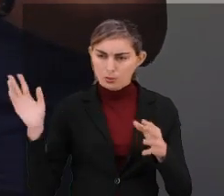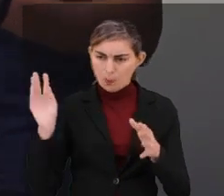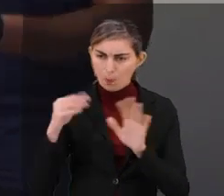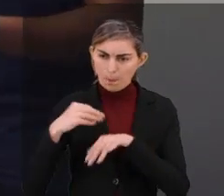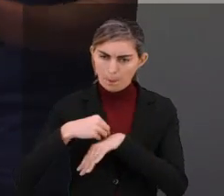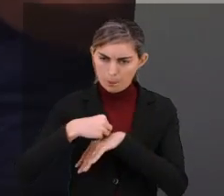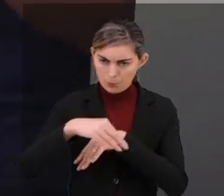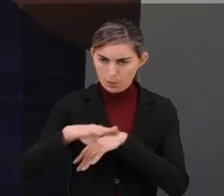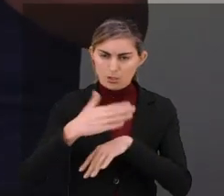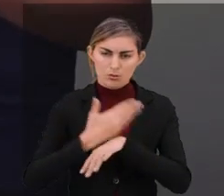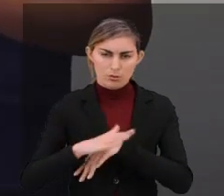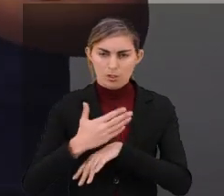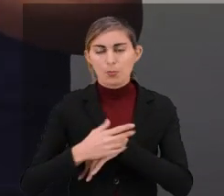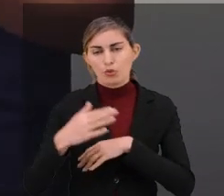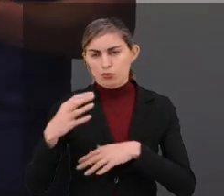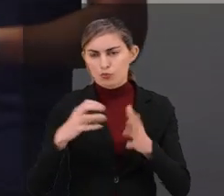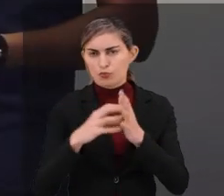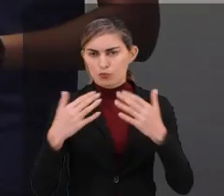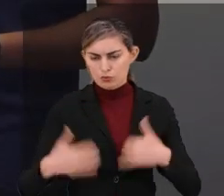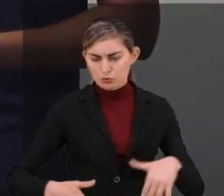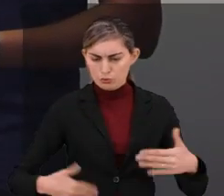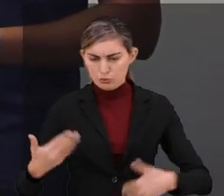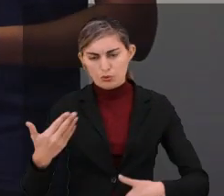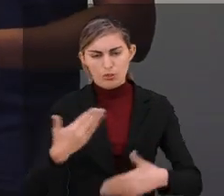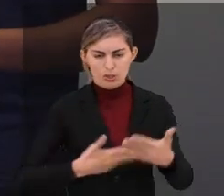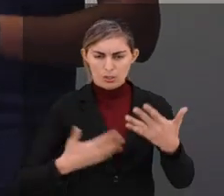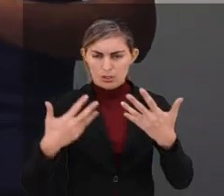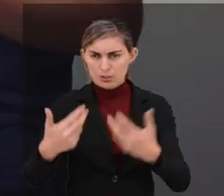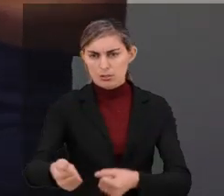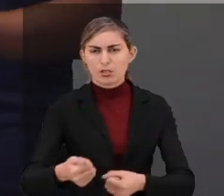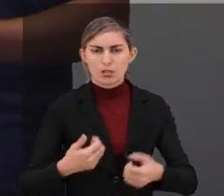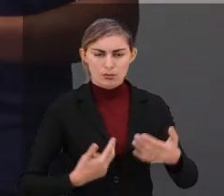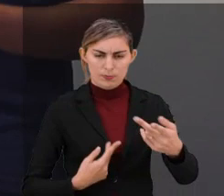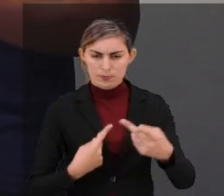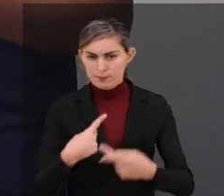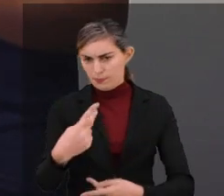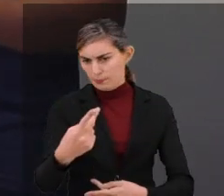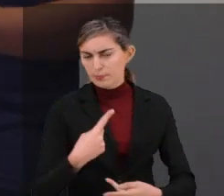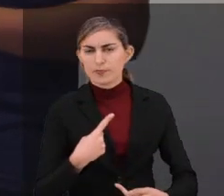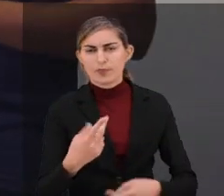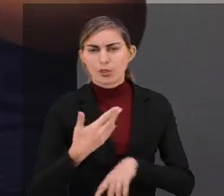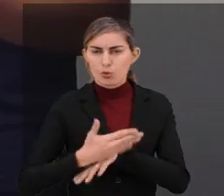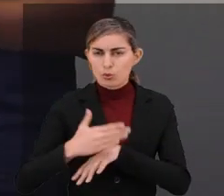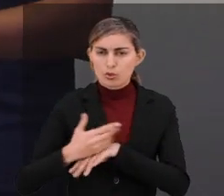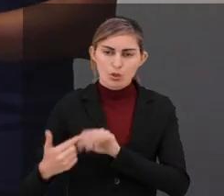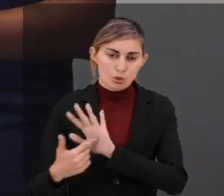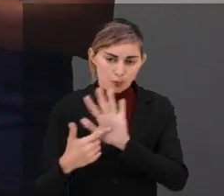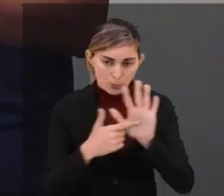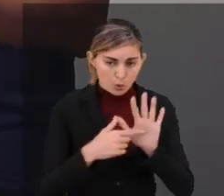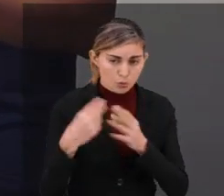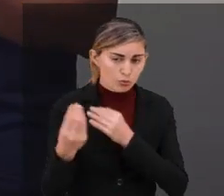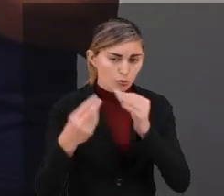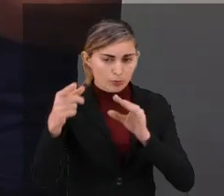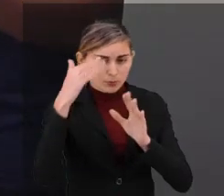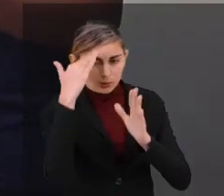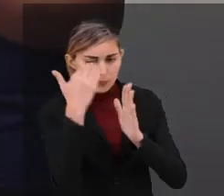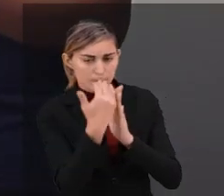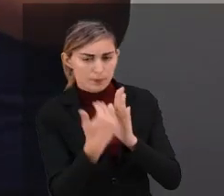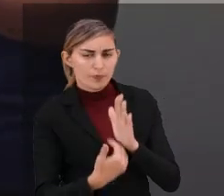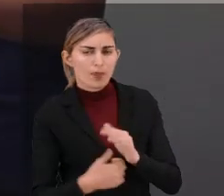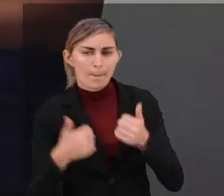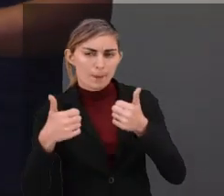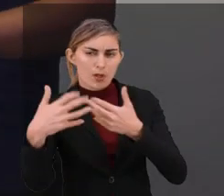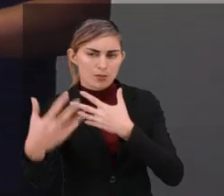treinamento e o funcionário aceita. É unilateral. Quando eu te treino, quando eu te mostro como deve ser feito e quando você tem